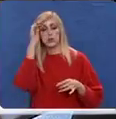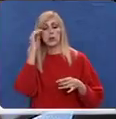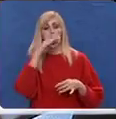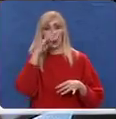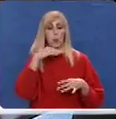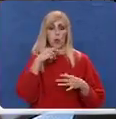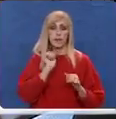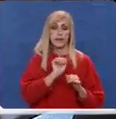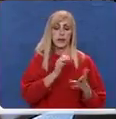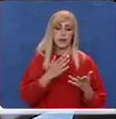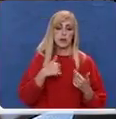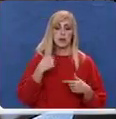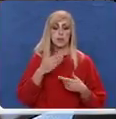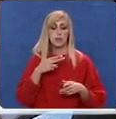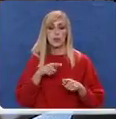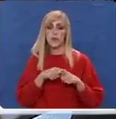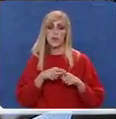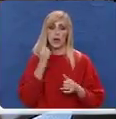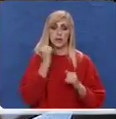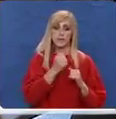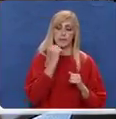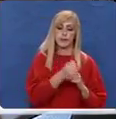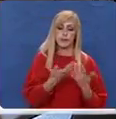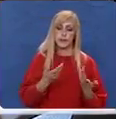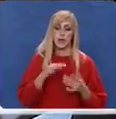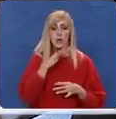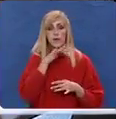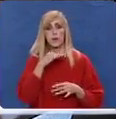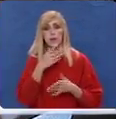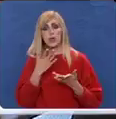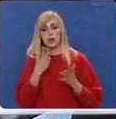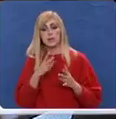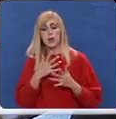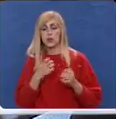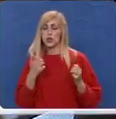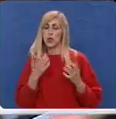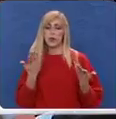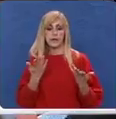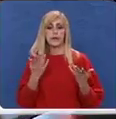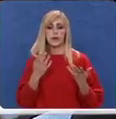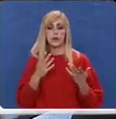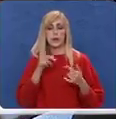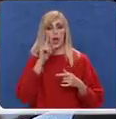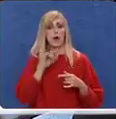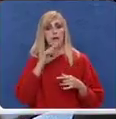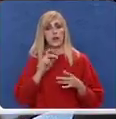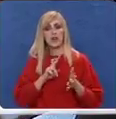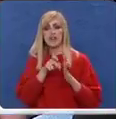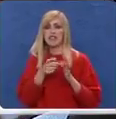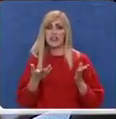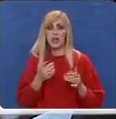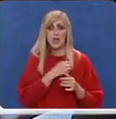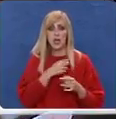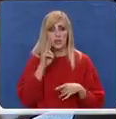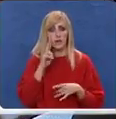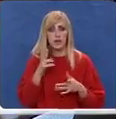suposto aumento de e puxou várias facadas a família tem que estar num choque principalmente a filha ou entrar em casa e ver o